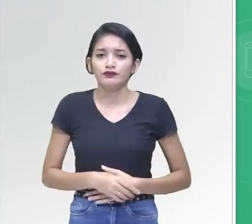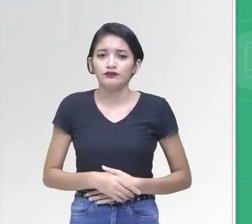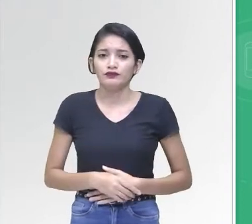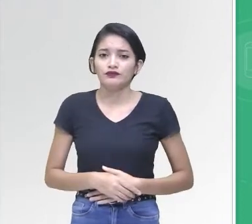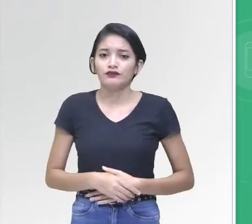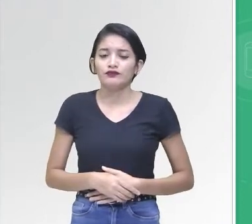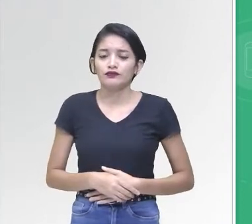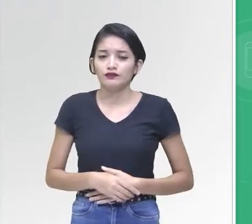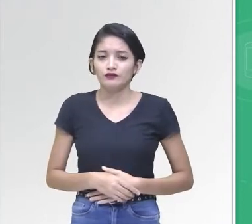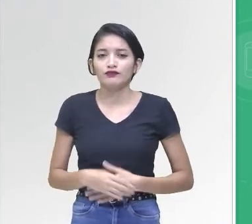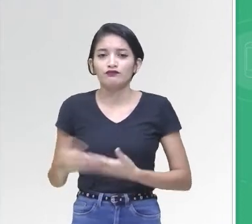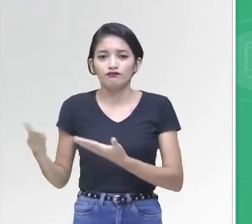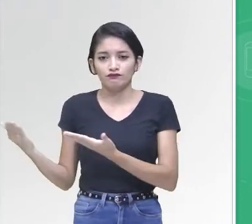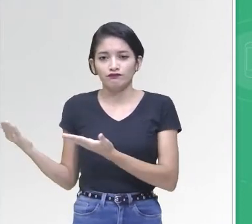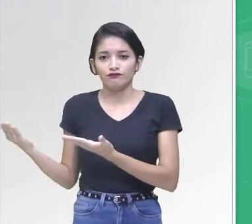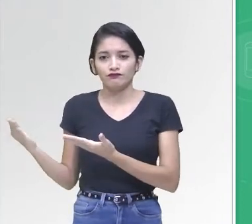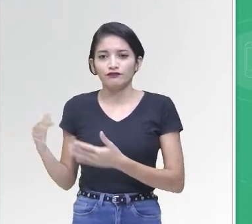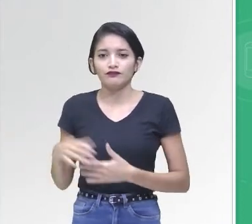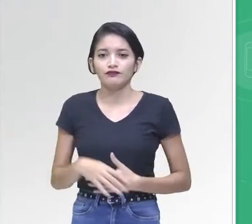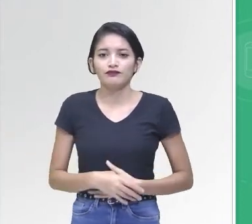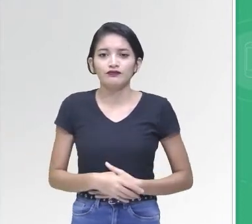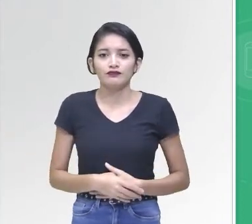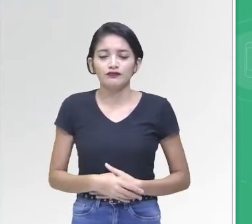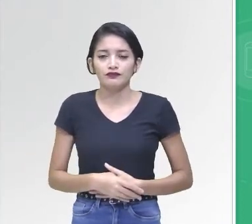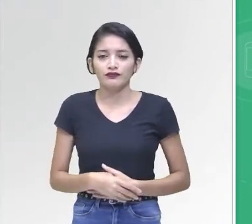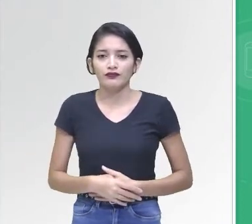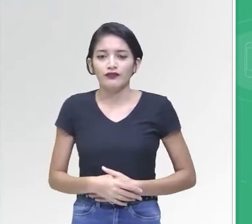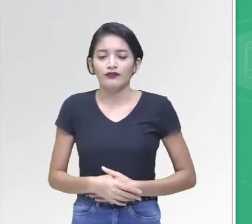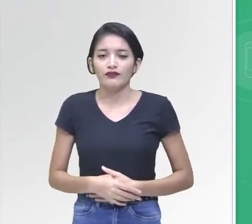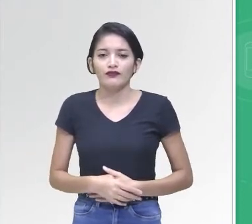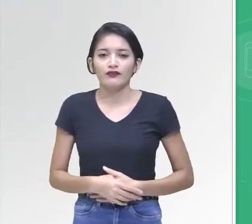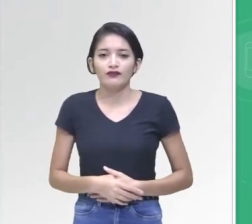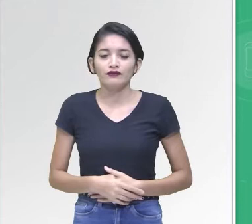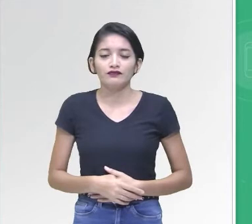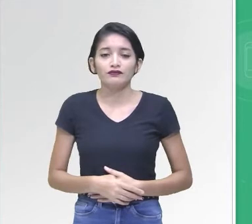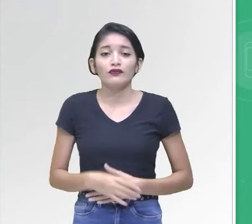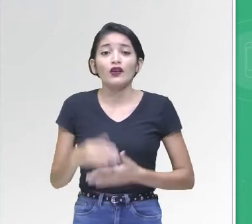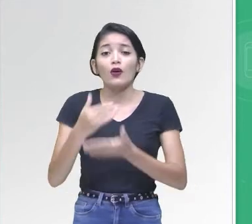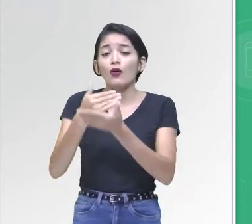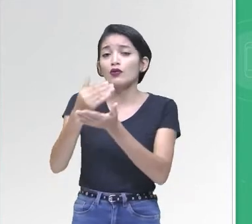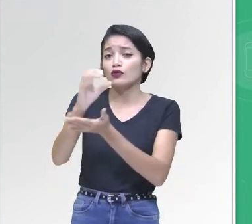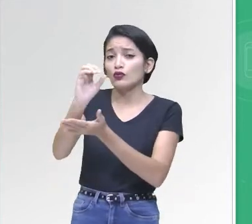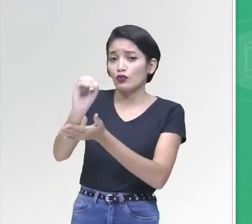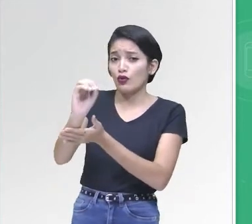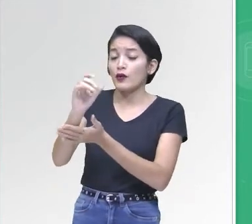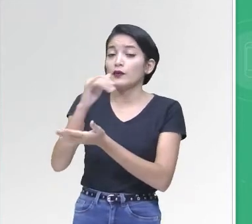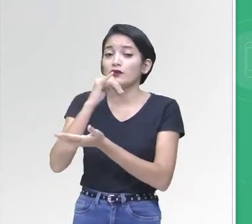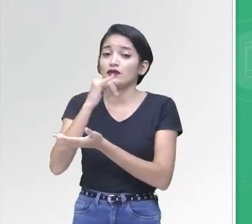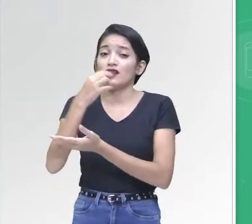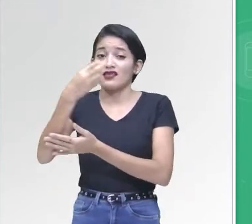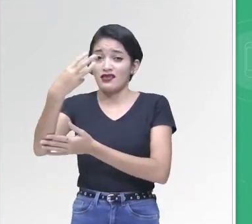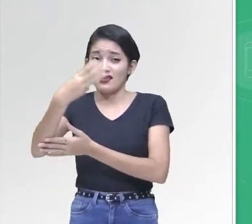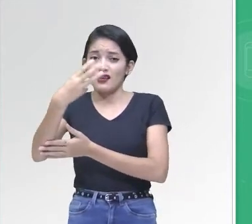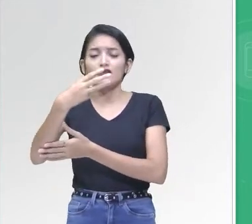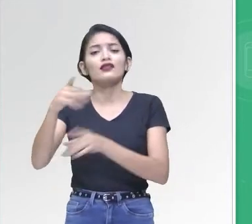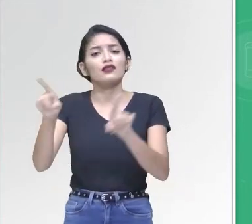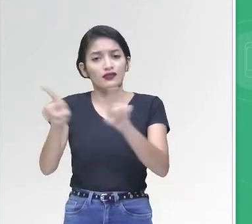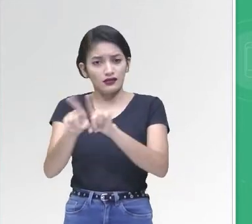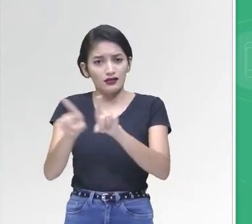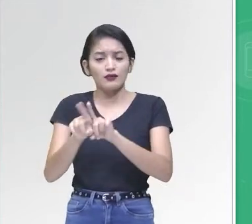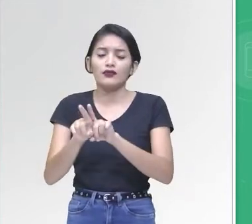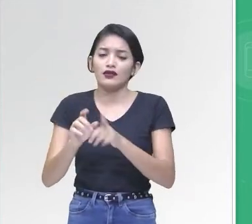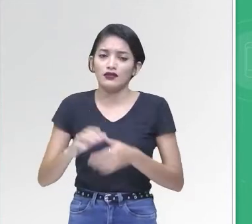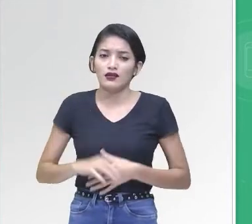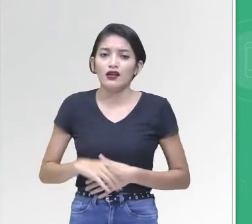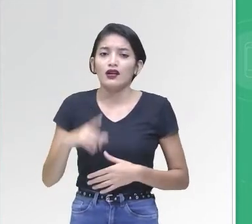es, e, emos, eis, en. Começa com o, né? O da terceira conjugação também, nós vamos